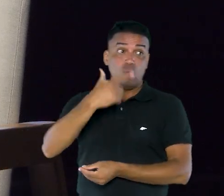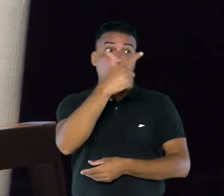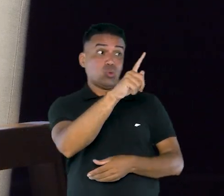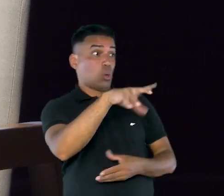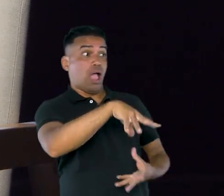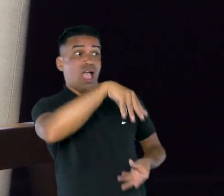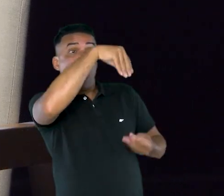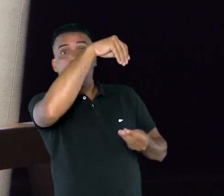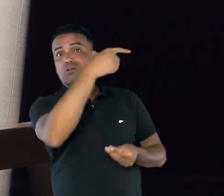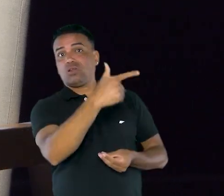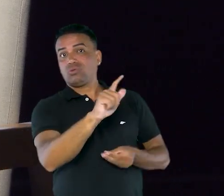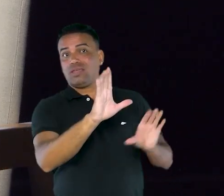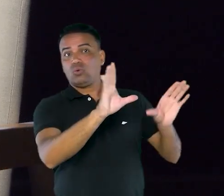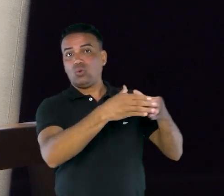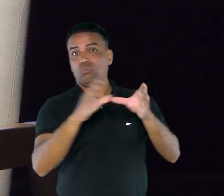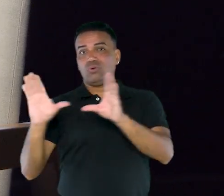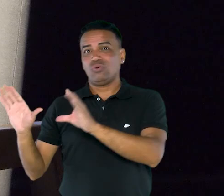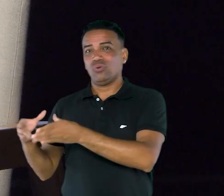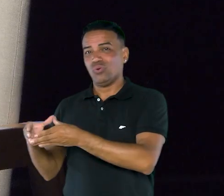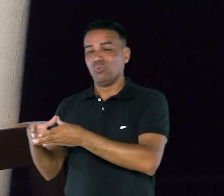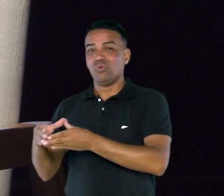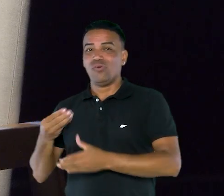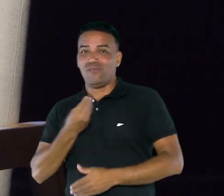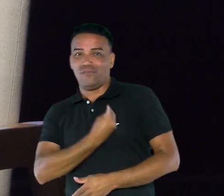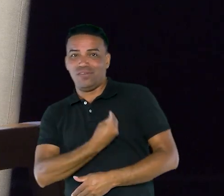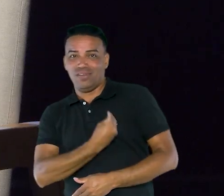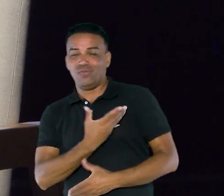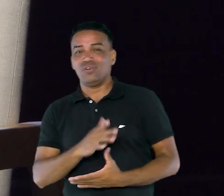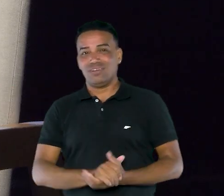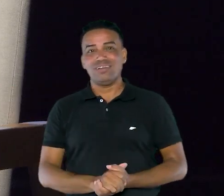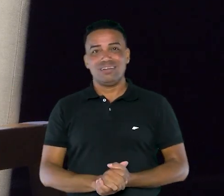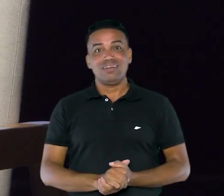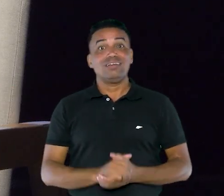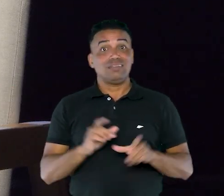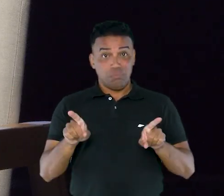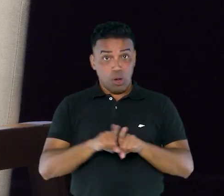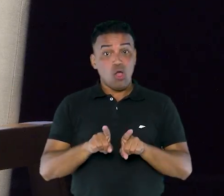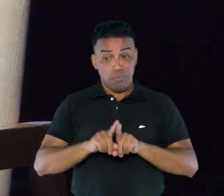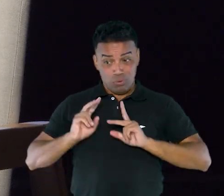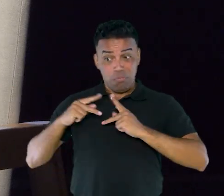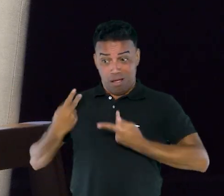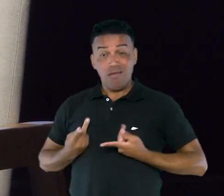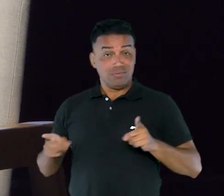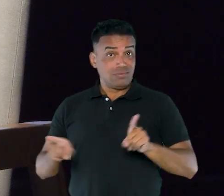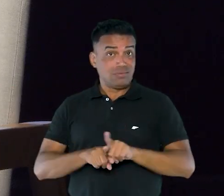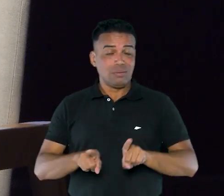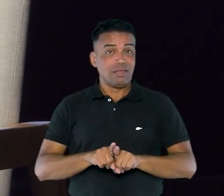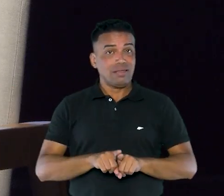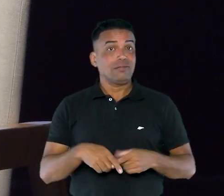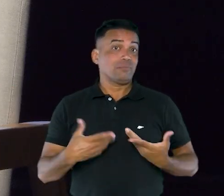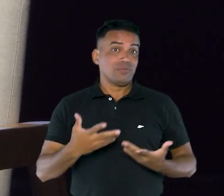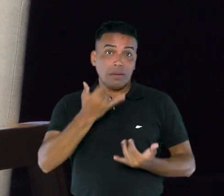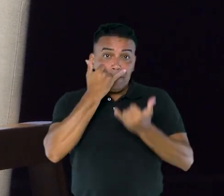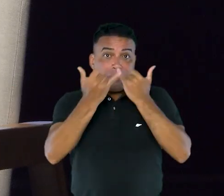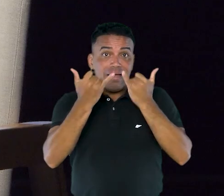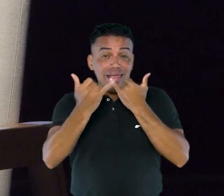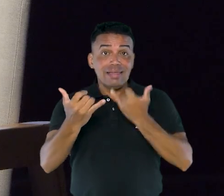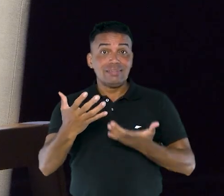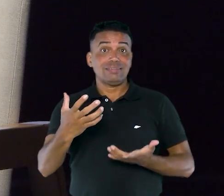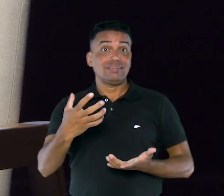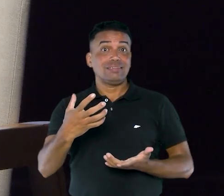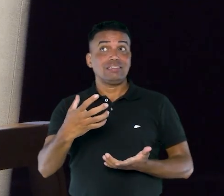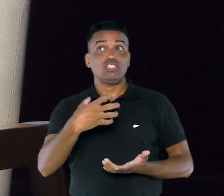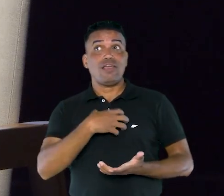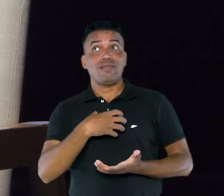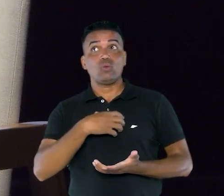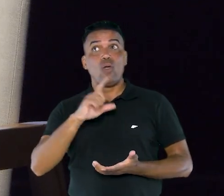Isso vale para seres de outras espécies, mas também vale para seres da nossa espécie, porque, do jeito que vai, parece que tem muitos